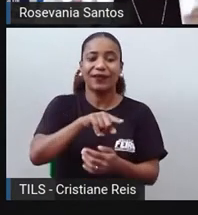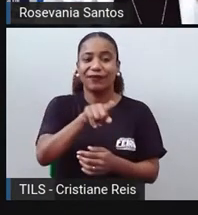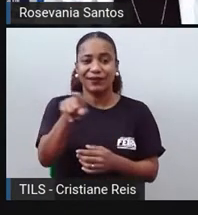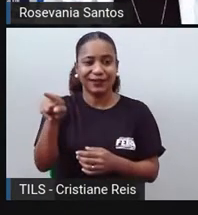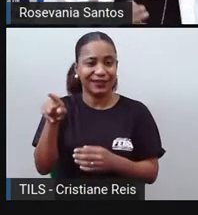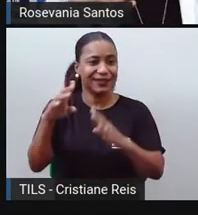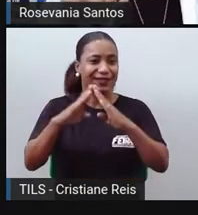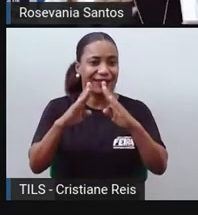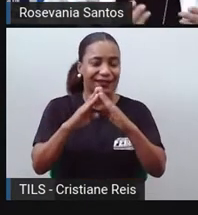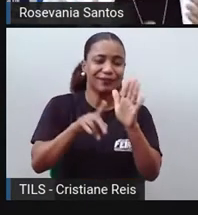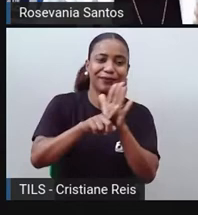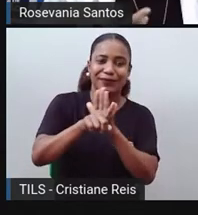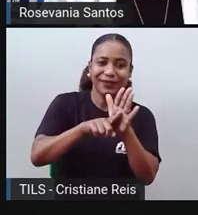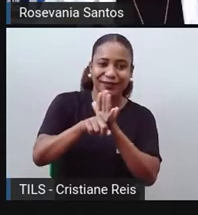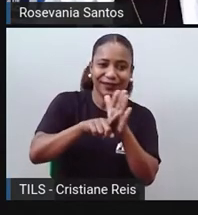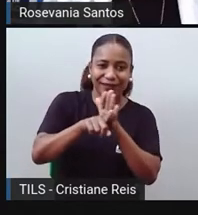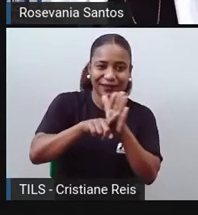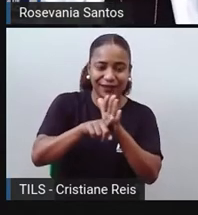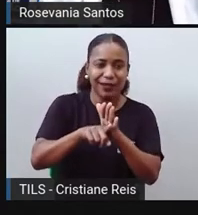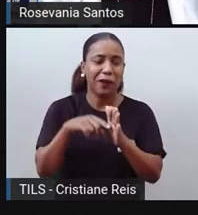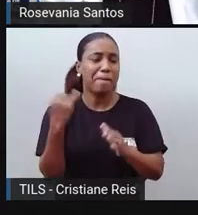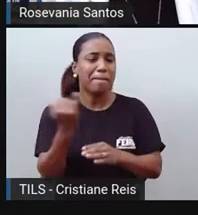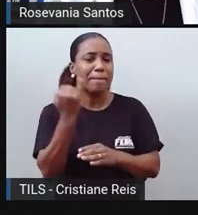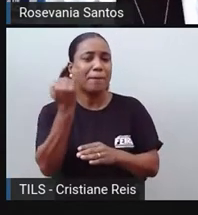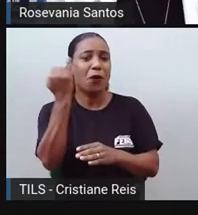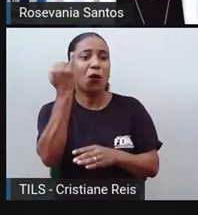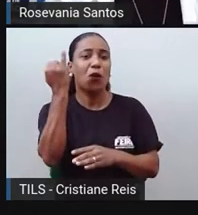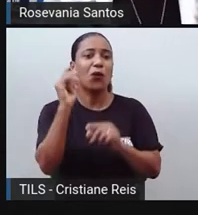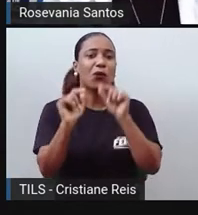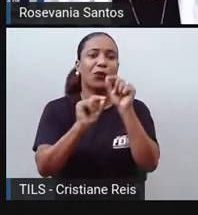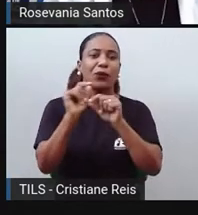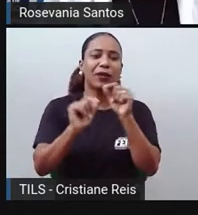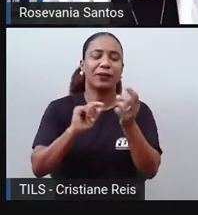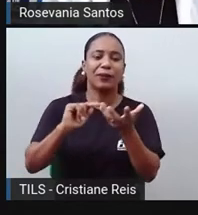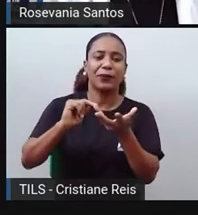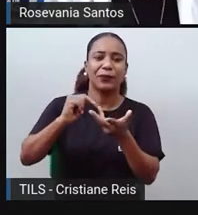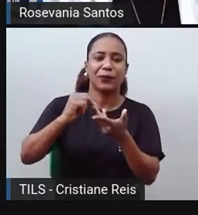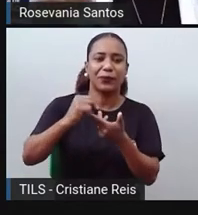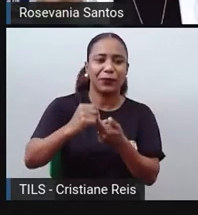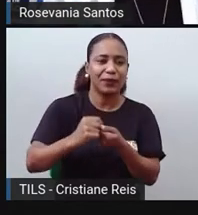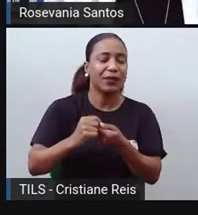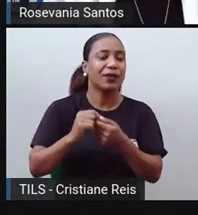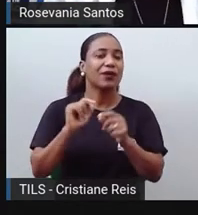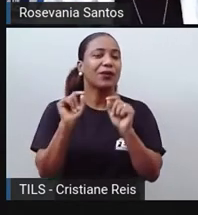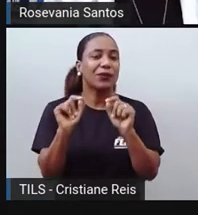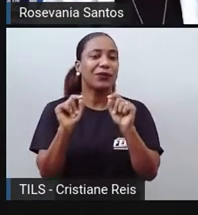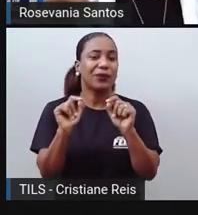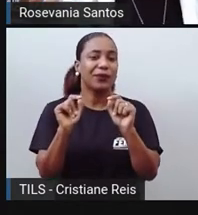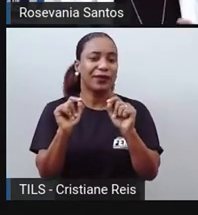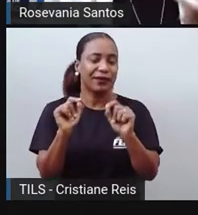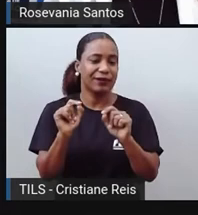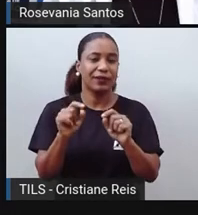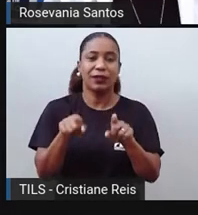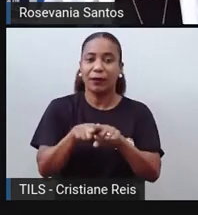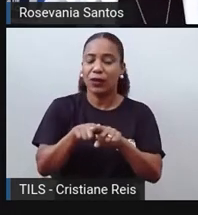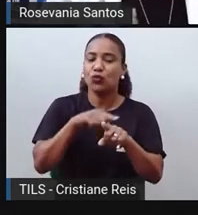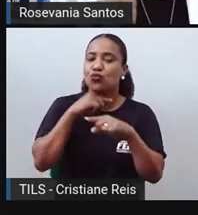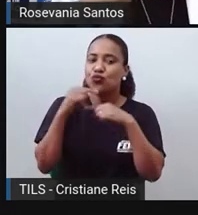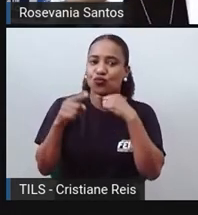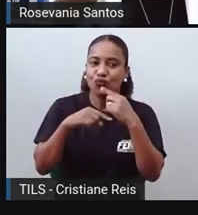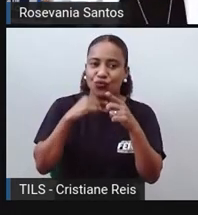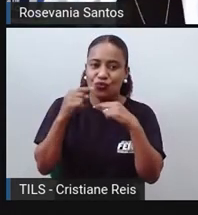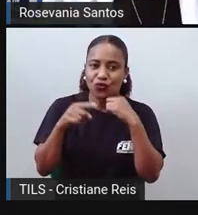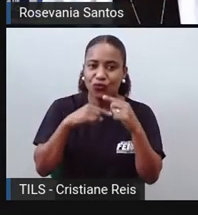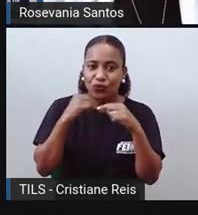casa pesquisar o que você considerou mais importante ou que chamou mais sua atenção e tirar suas dúvidas aí, né, com o